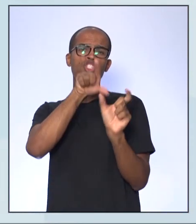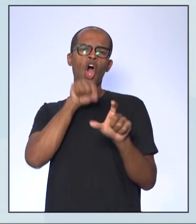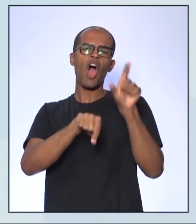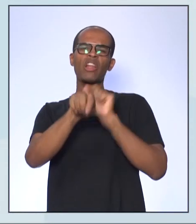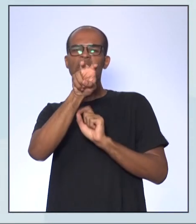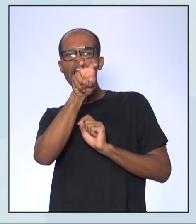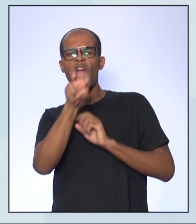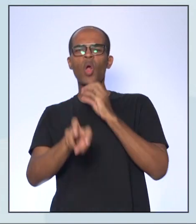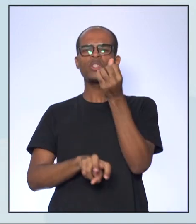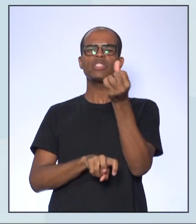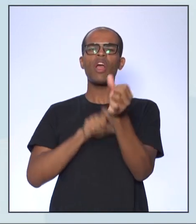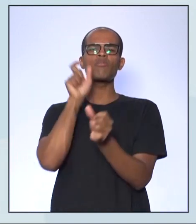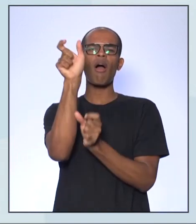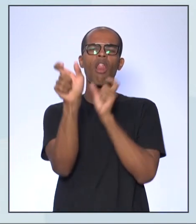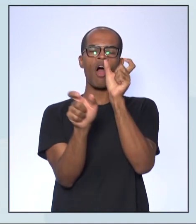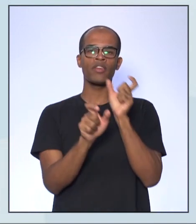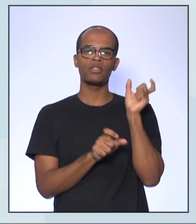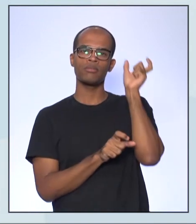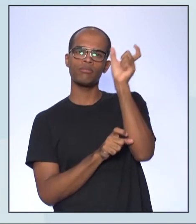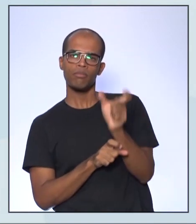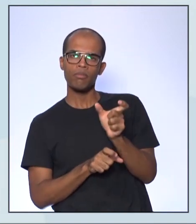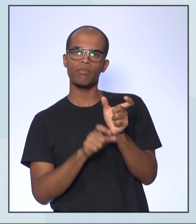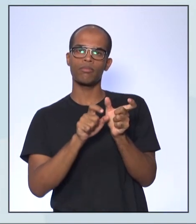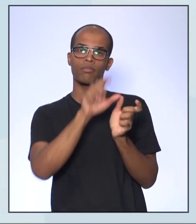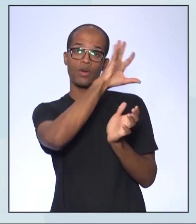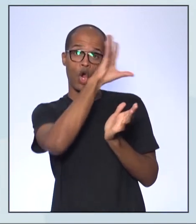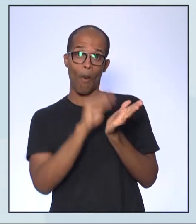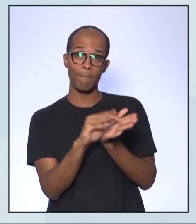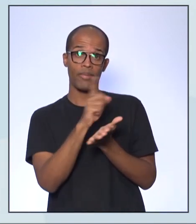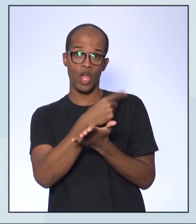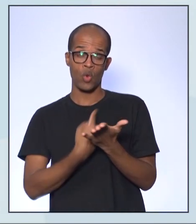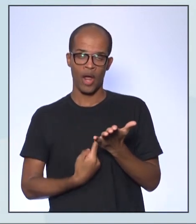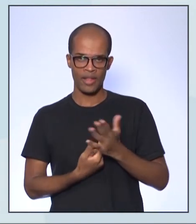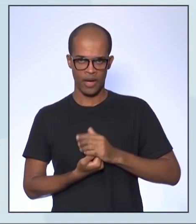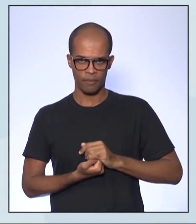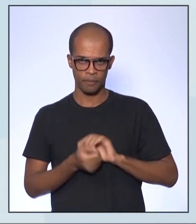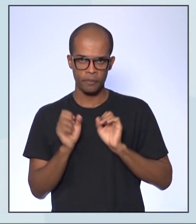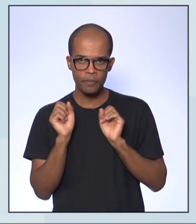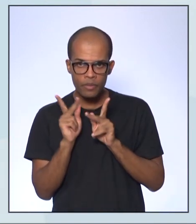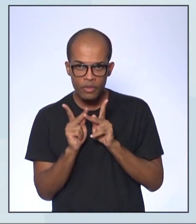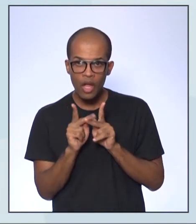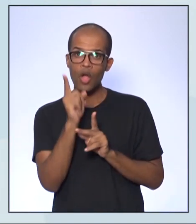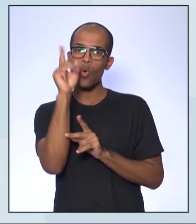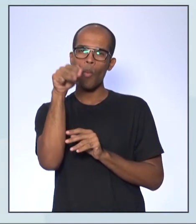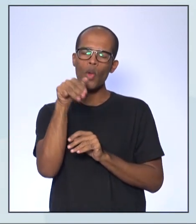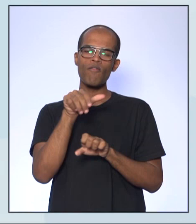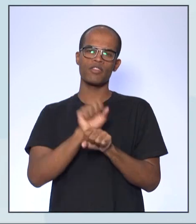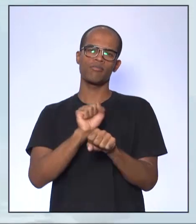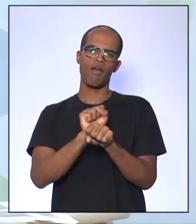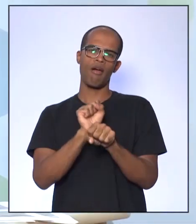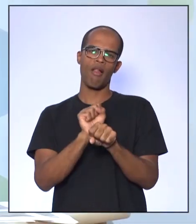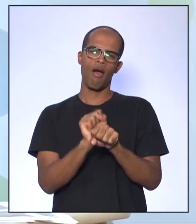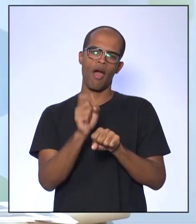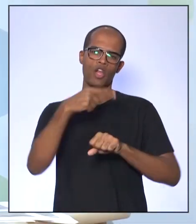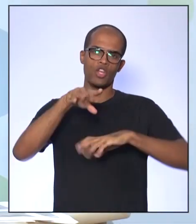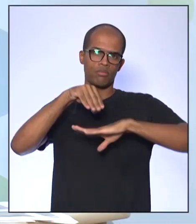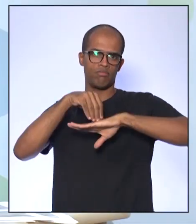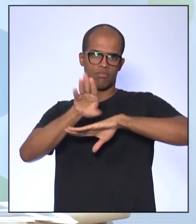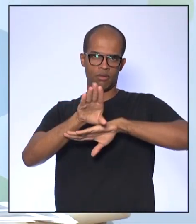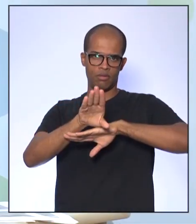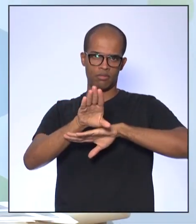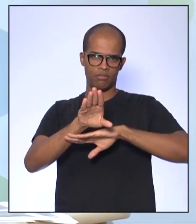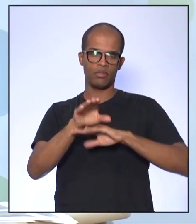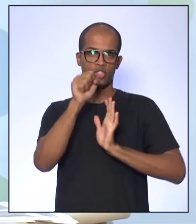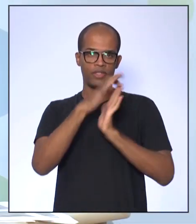6 palavras, tá certo? E quando a gente voltar desse minutinho, a gente vai passar uma tarefinha para você,